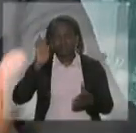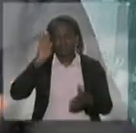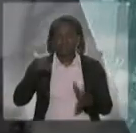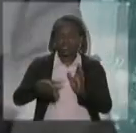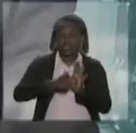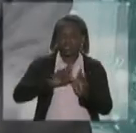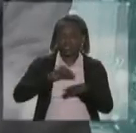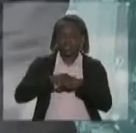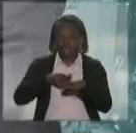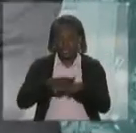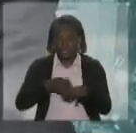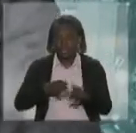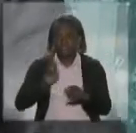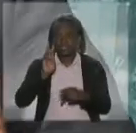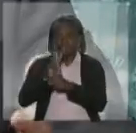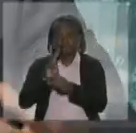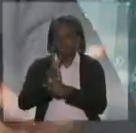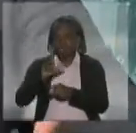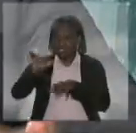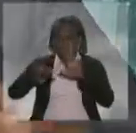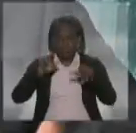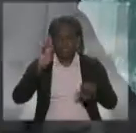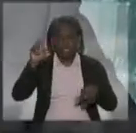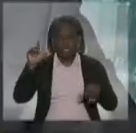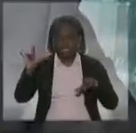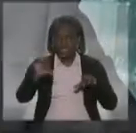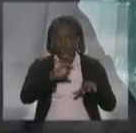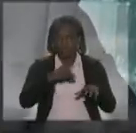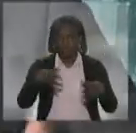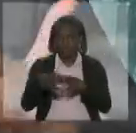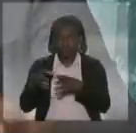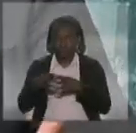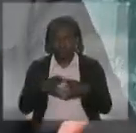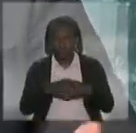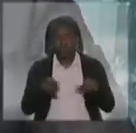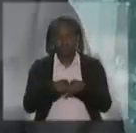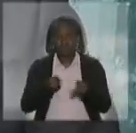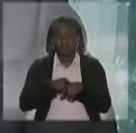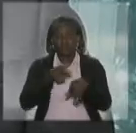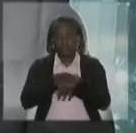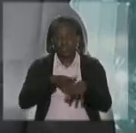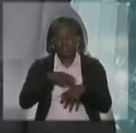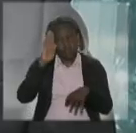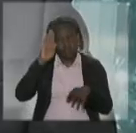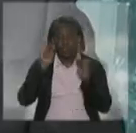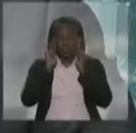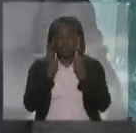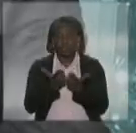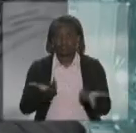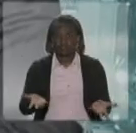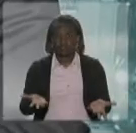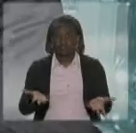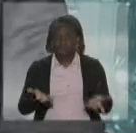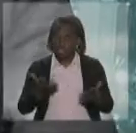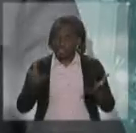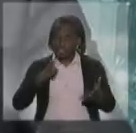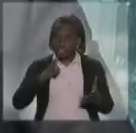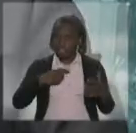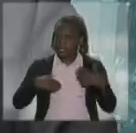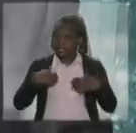representações dos servidores mas também um debate com a assembléia legislativa estamos vivendo esse